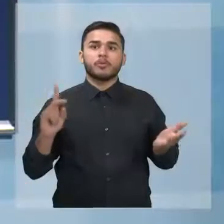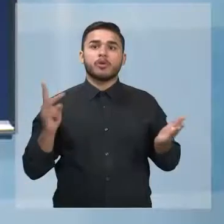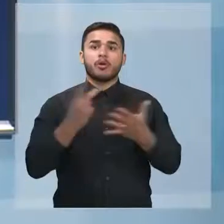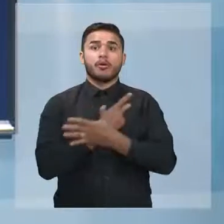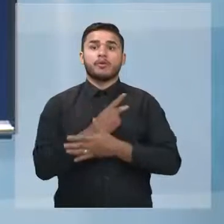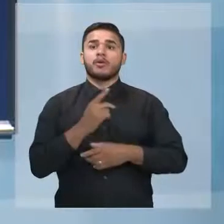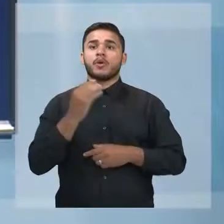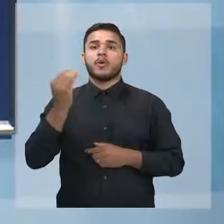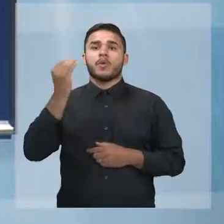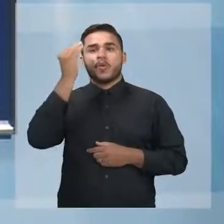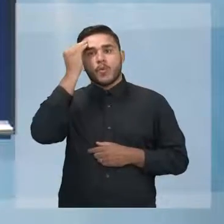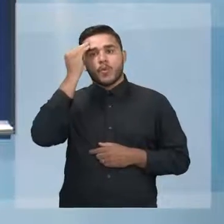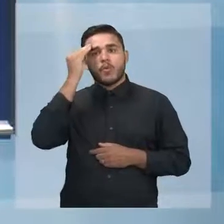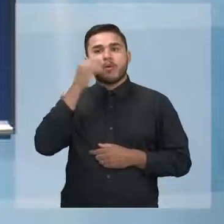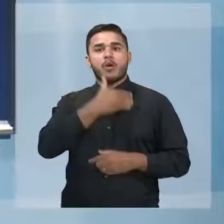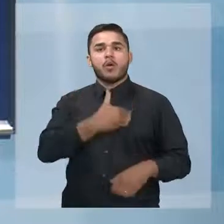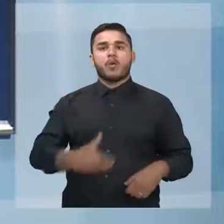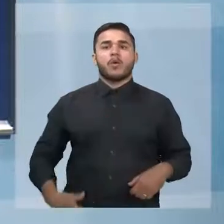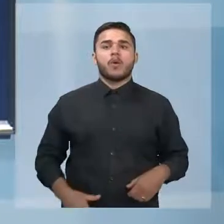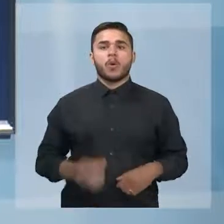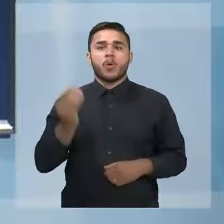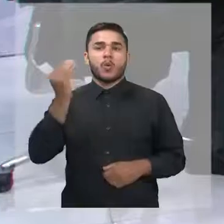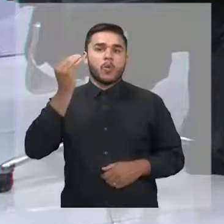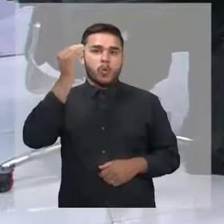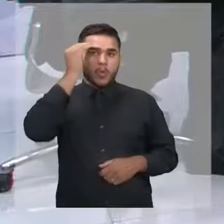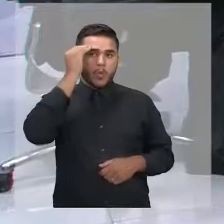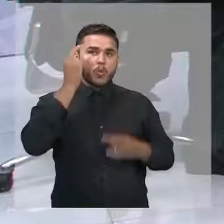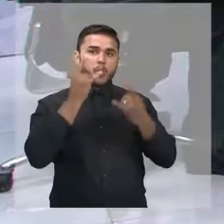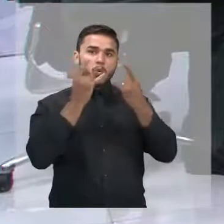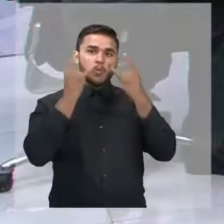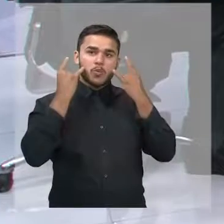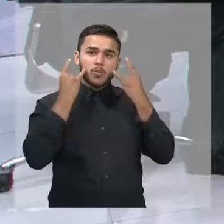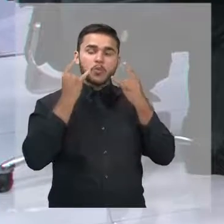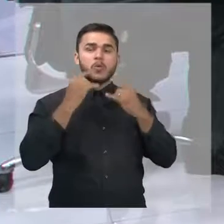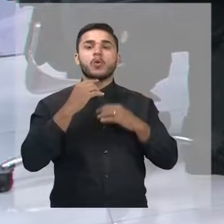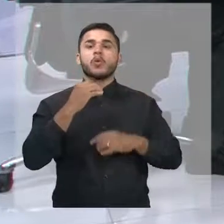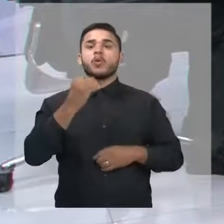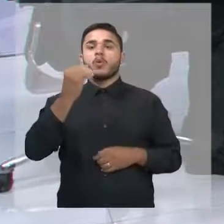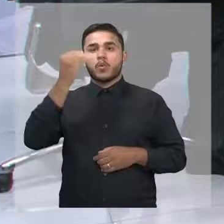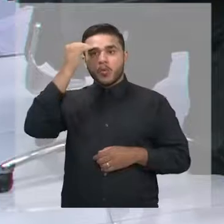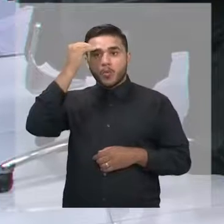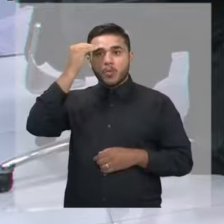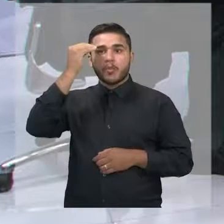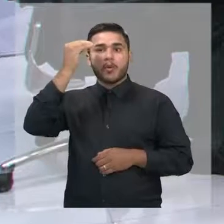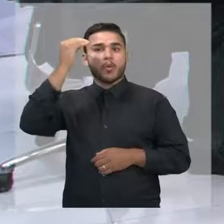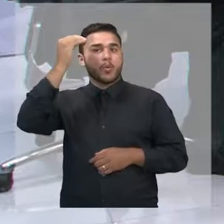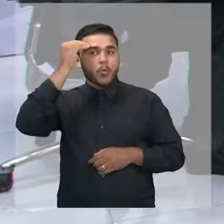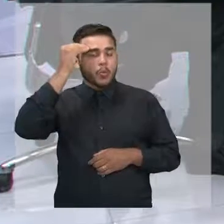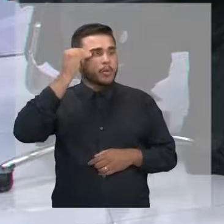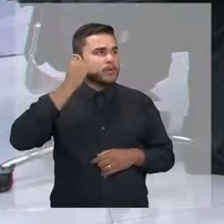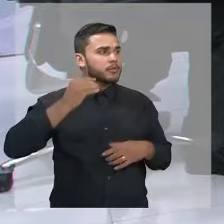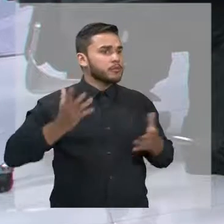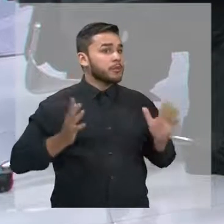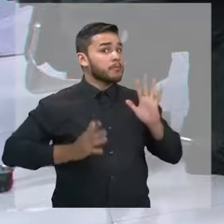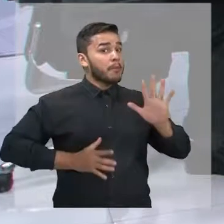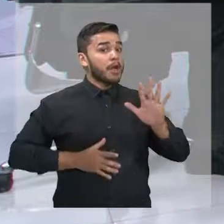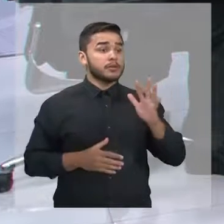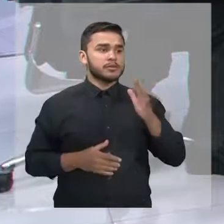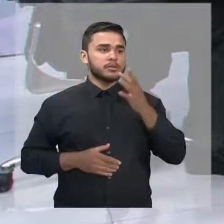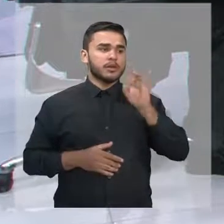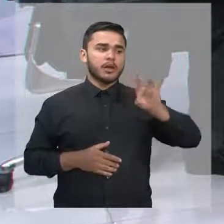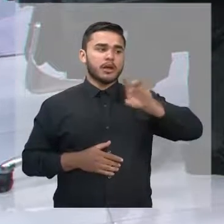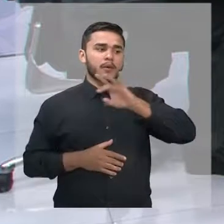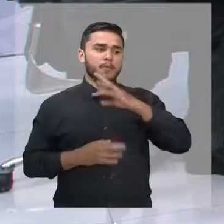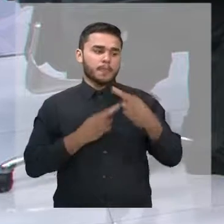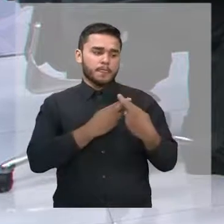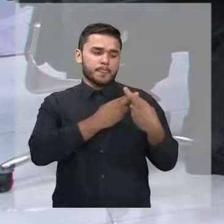suas responsabilidades. E ele nega que seja perdulário, mas não é perdulário, mas não sabe viver com 24 mil reais. Então, acho que faz